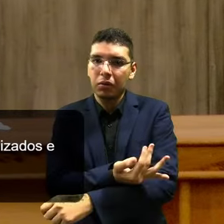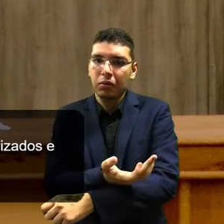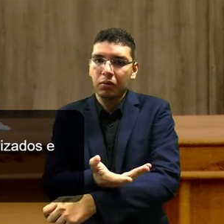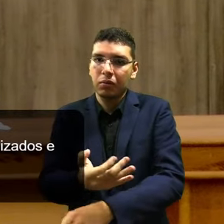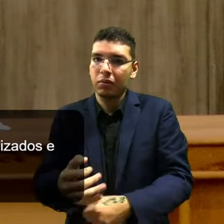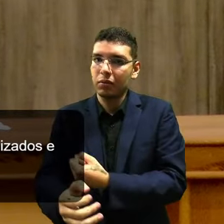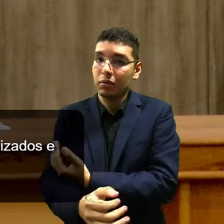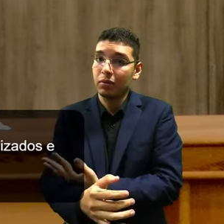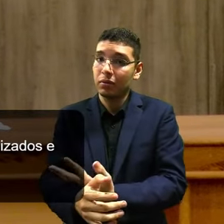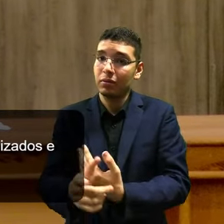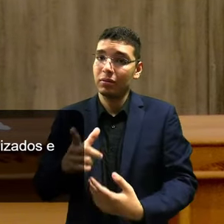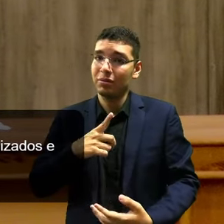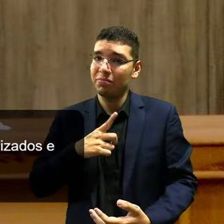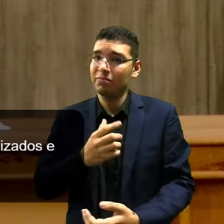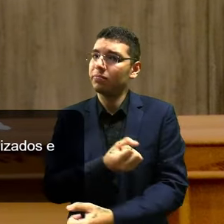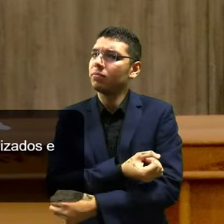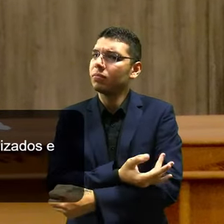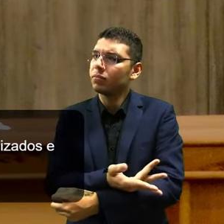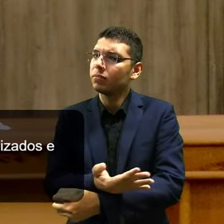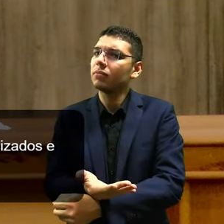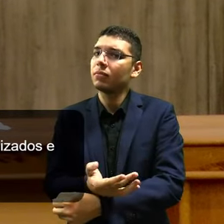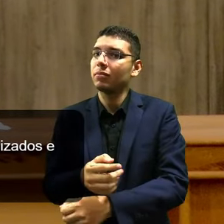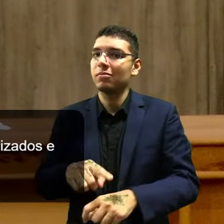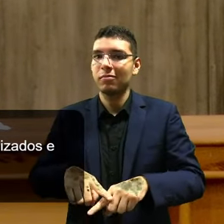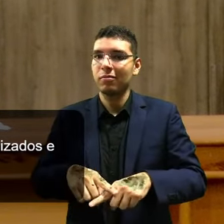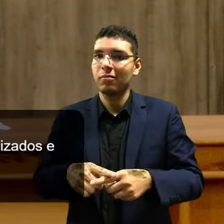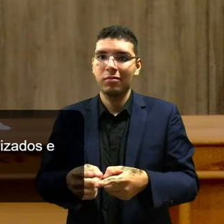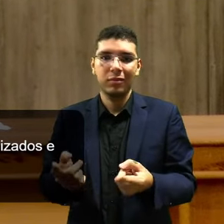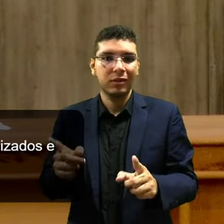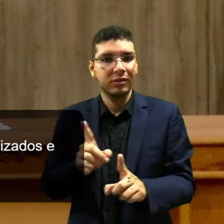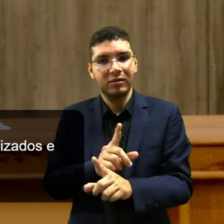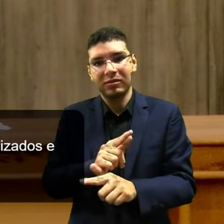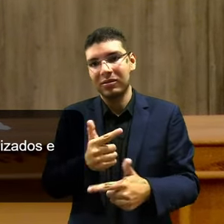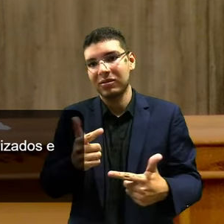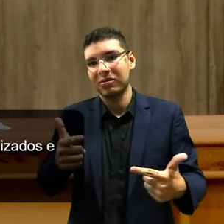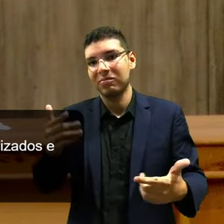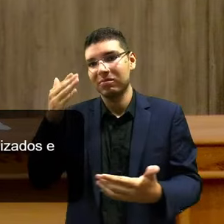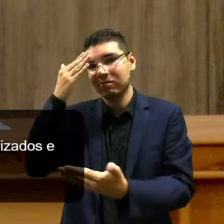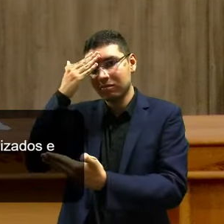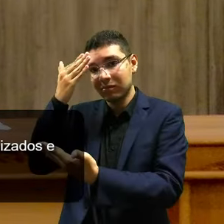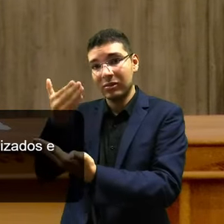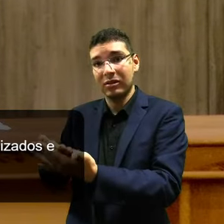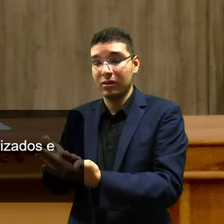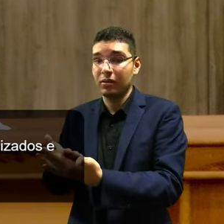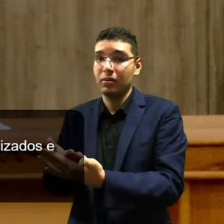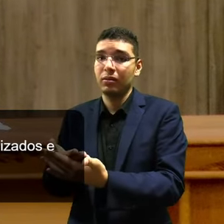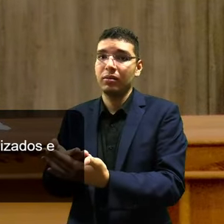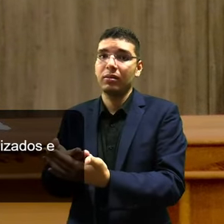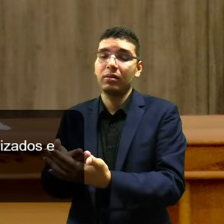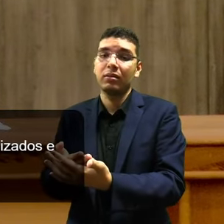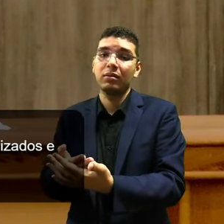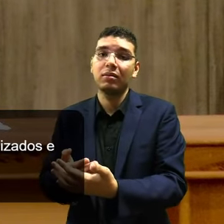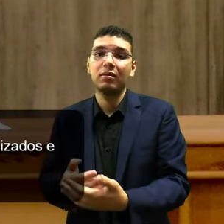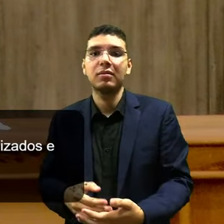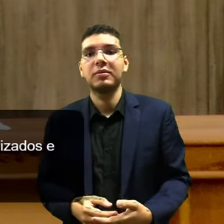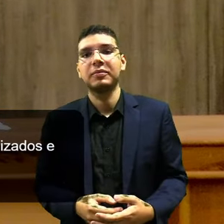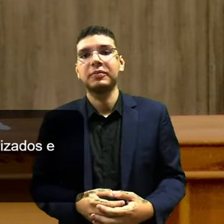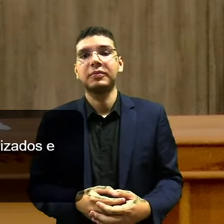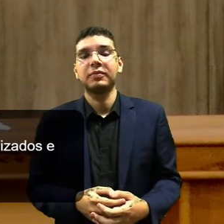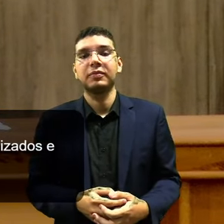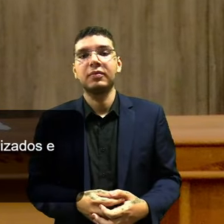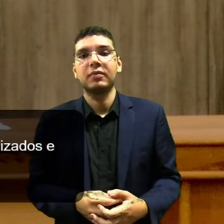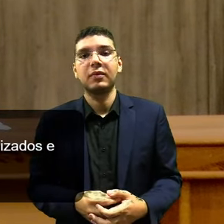convicção ele não tá pronto para morrer pelo evangelho ele tem muitas inclinações mas ele não